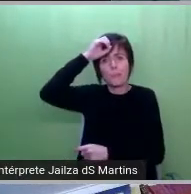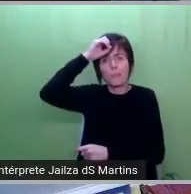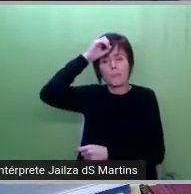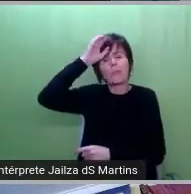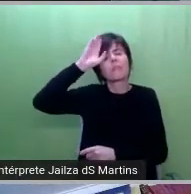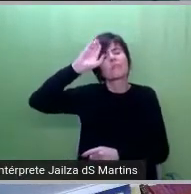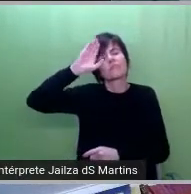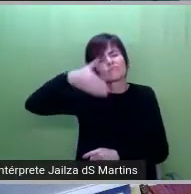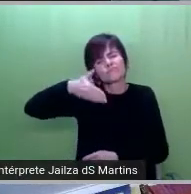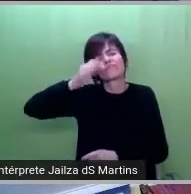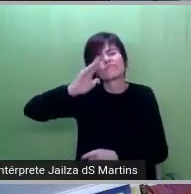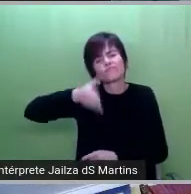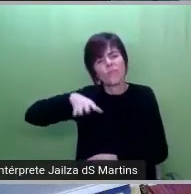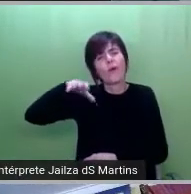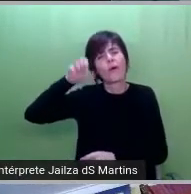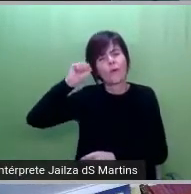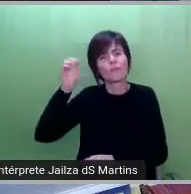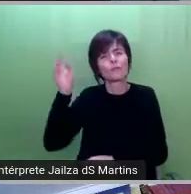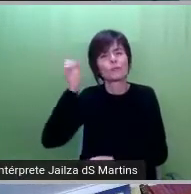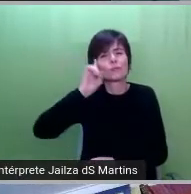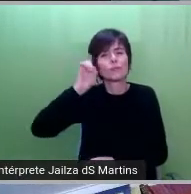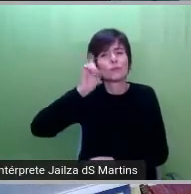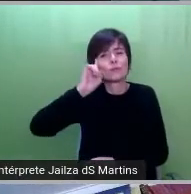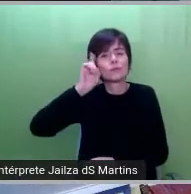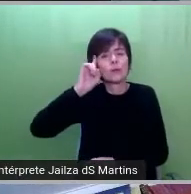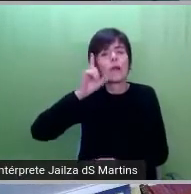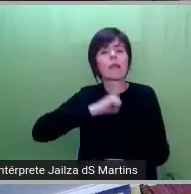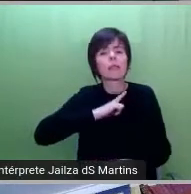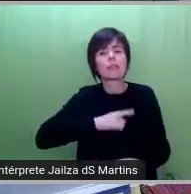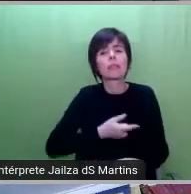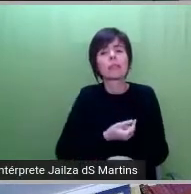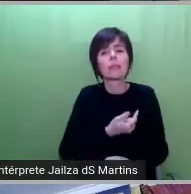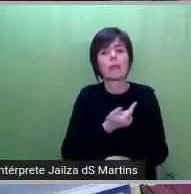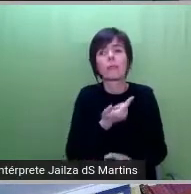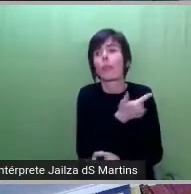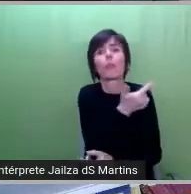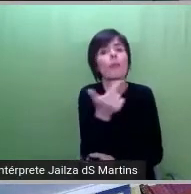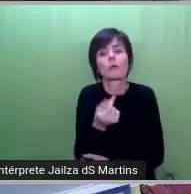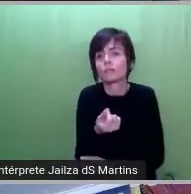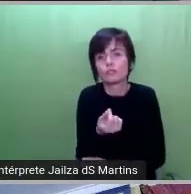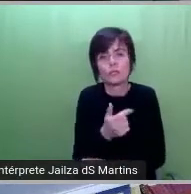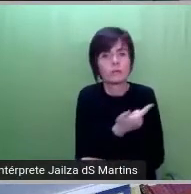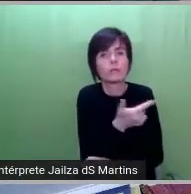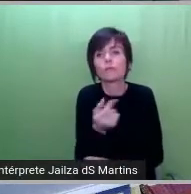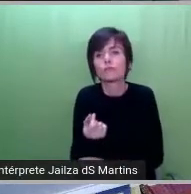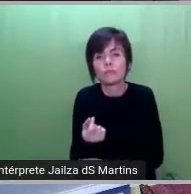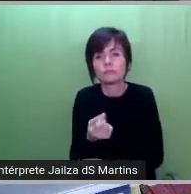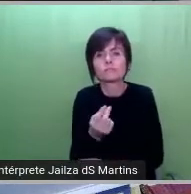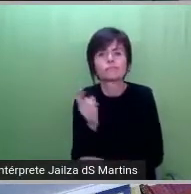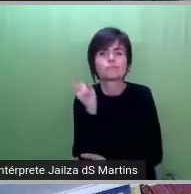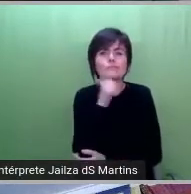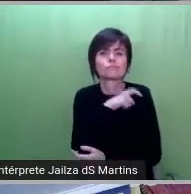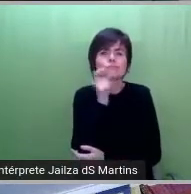ouvir e acredita que o governo diz, não tem dinheiro. Isso é falso.